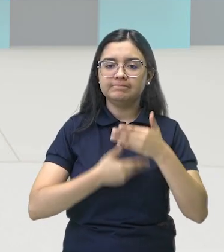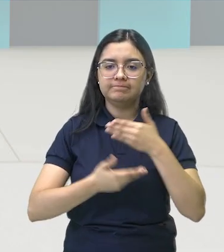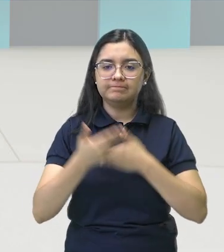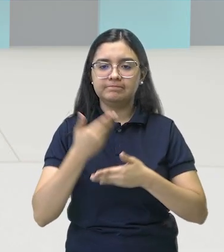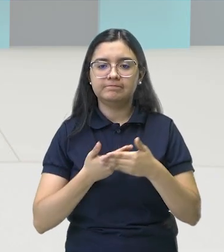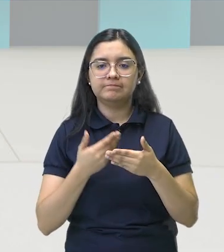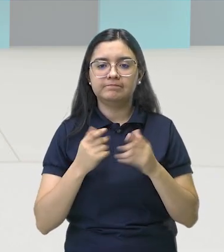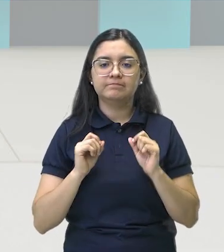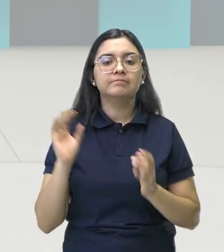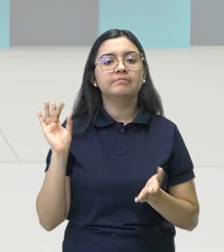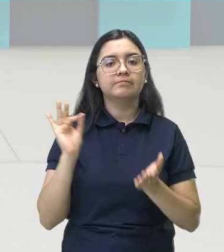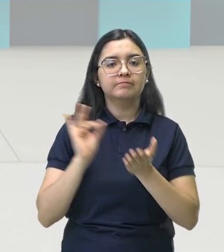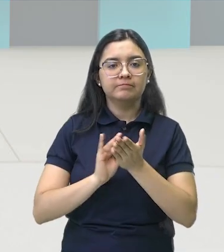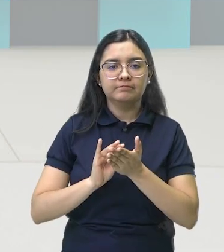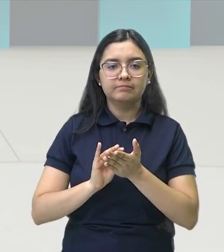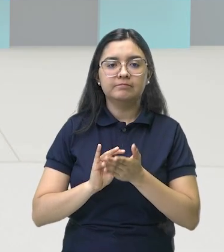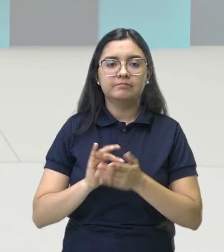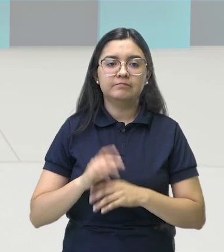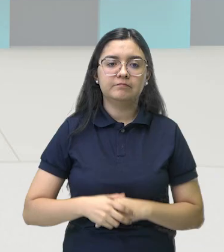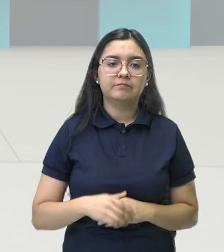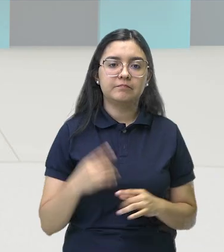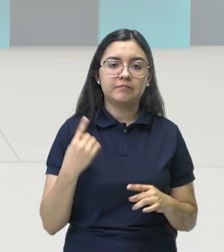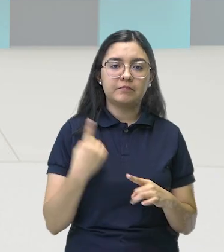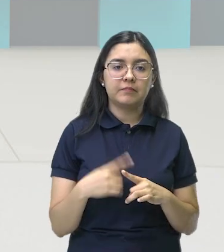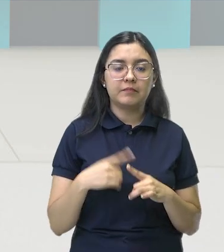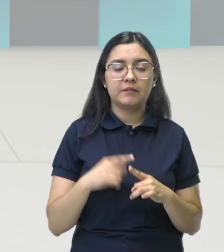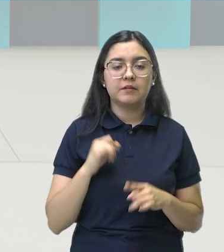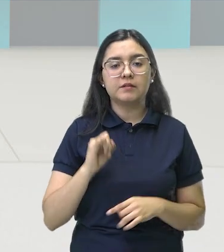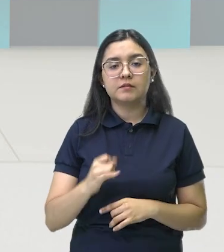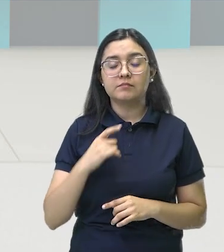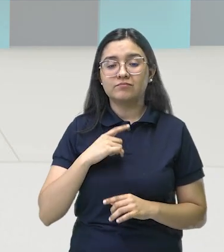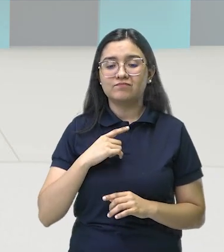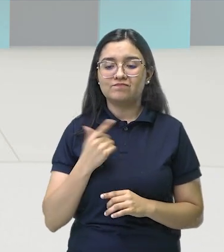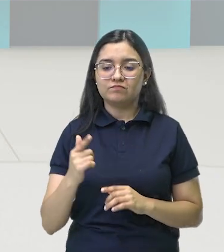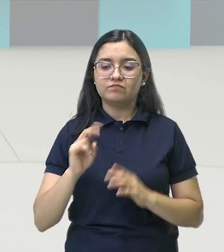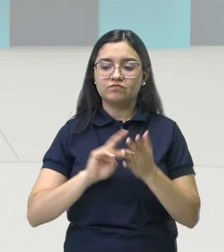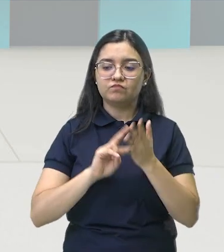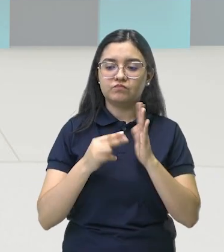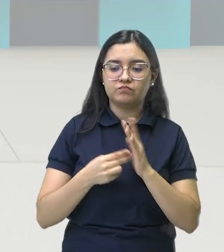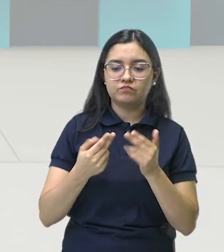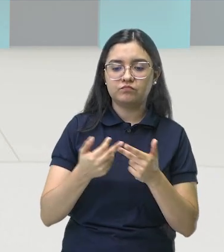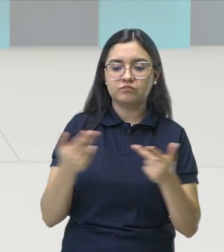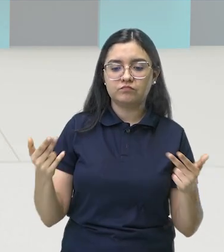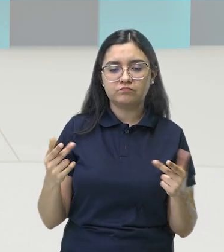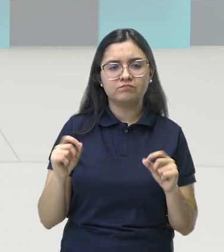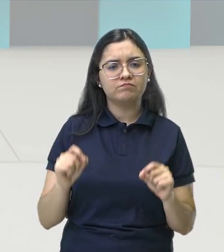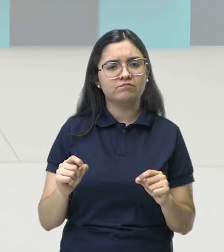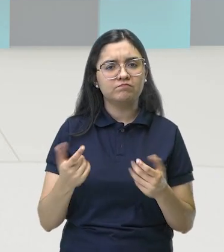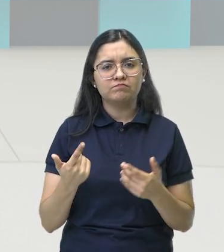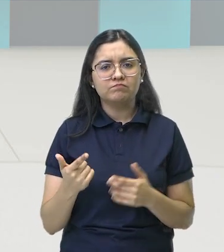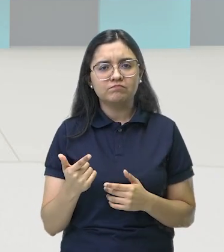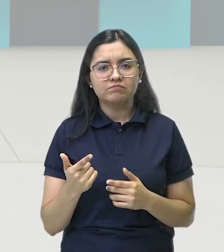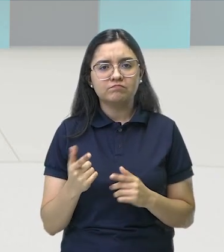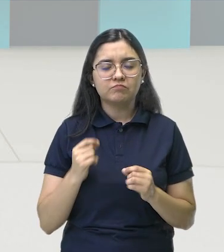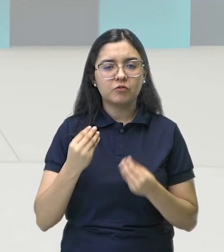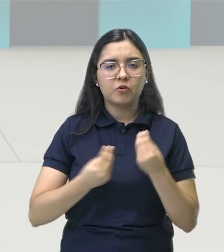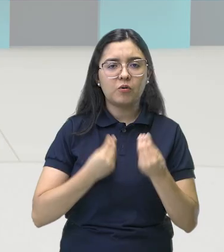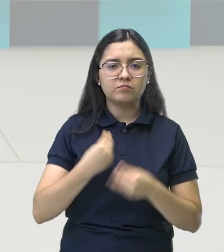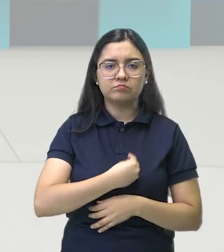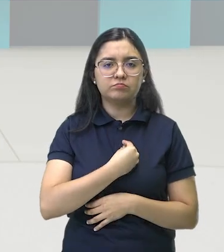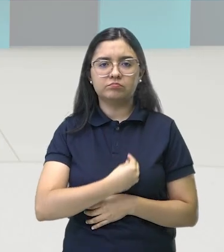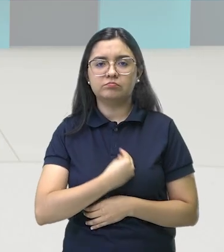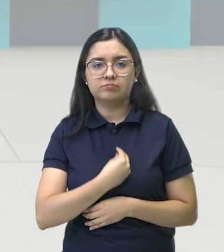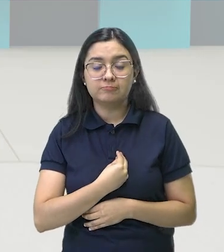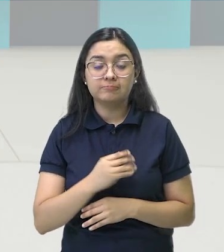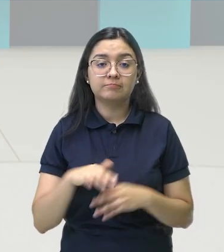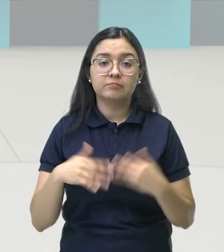a realidade. Porque se nós não colocamos significado, fica sem sentido existir. Então,